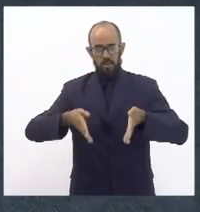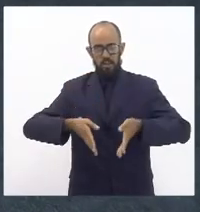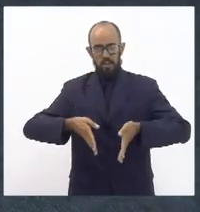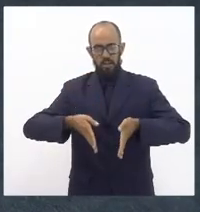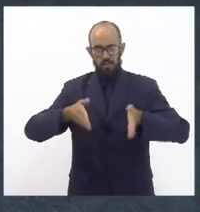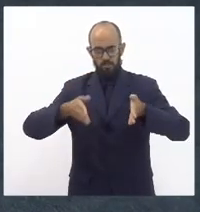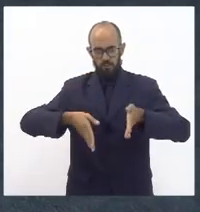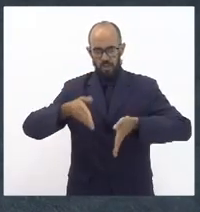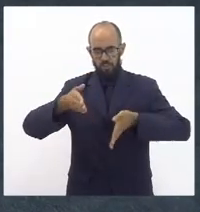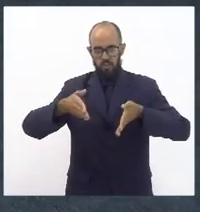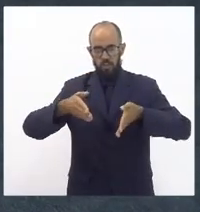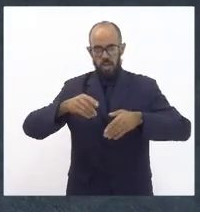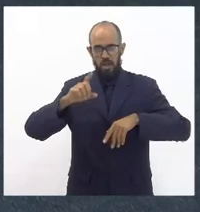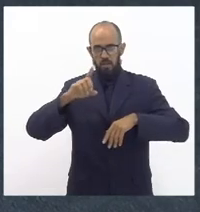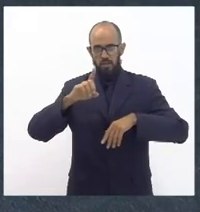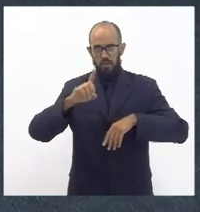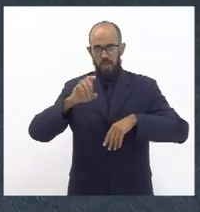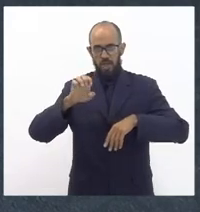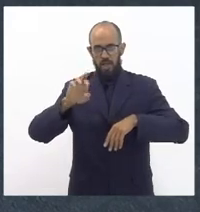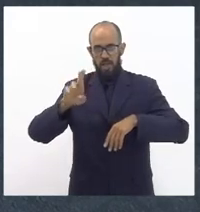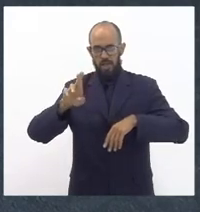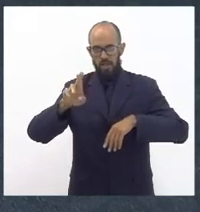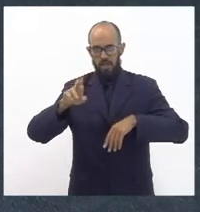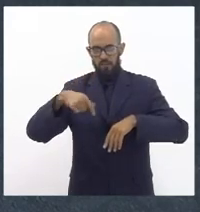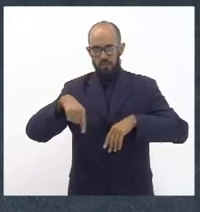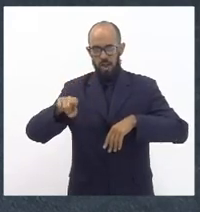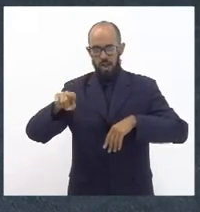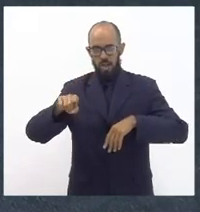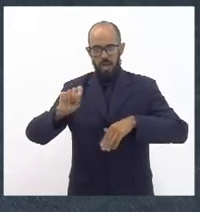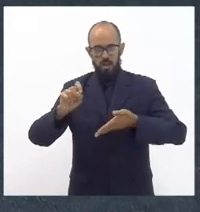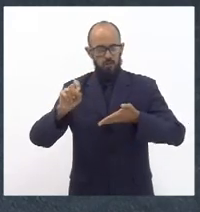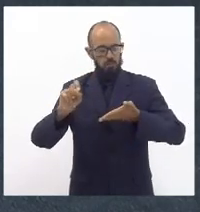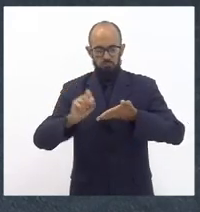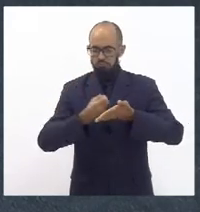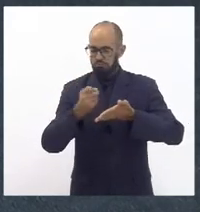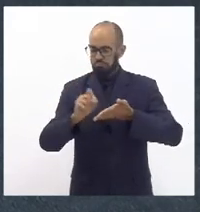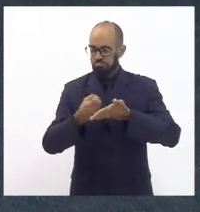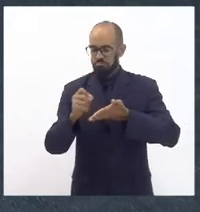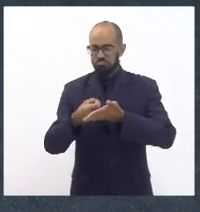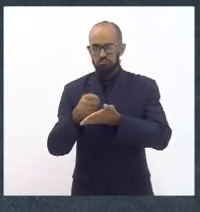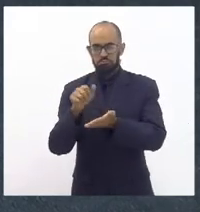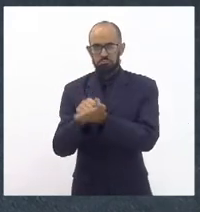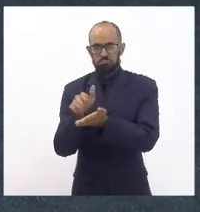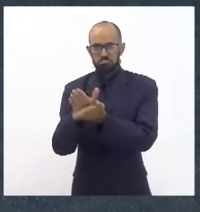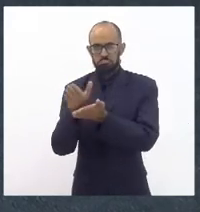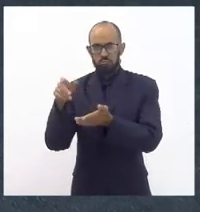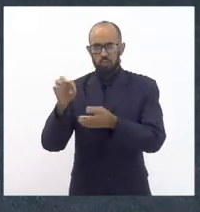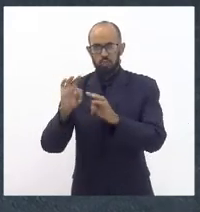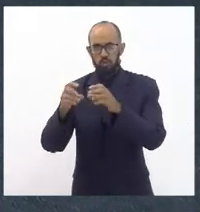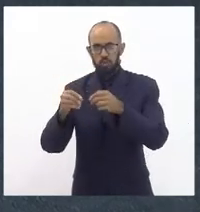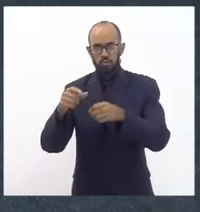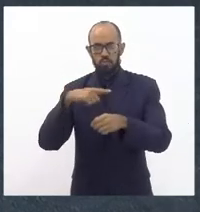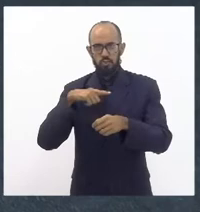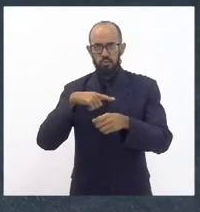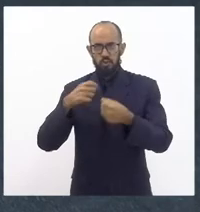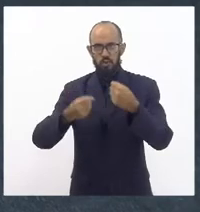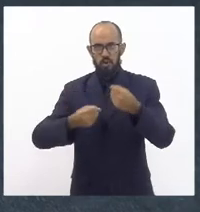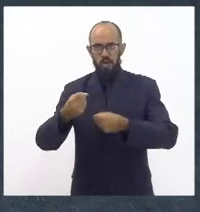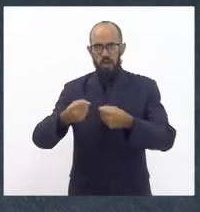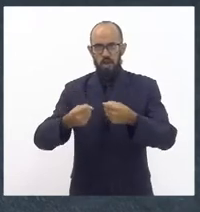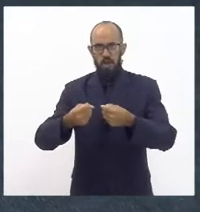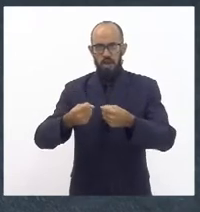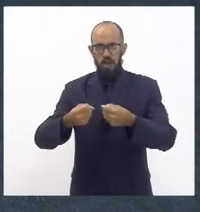o Dr passa lá e saiu canetando todo mundo que tinha o seu carrinho no